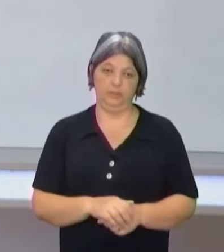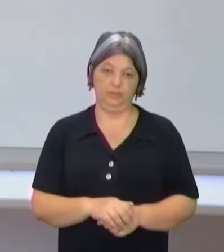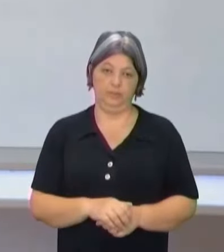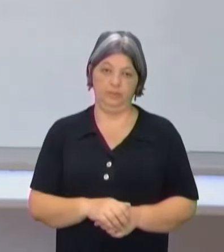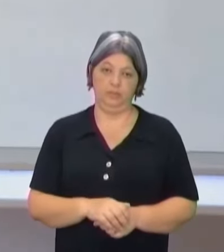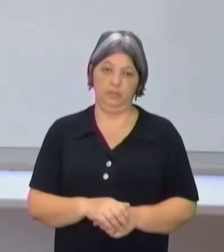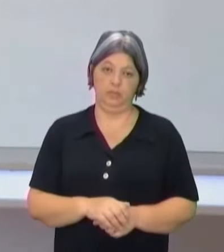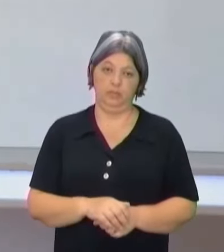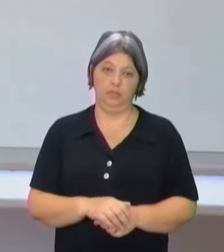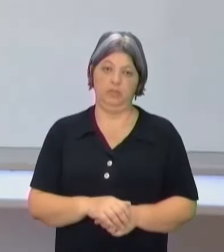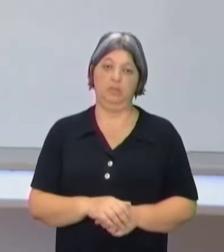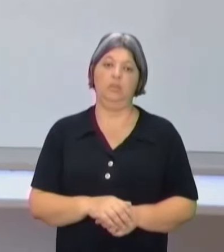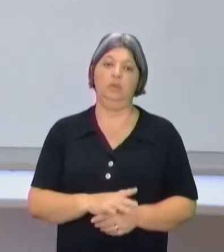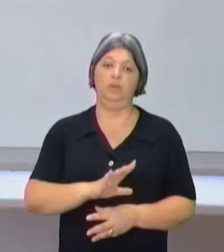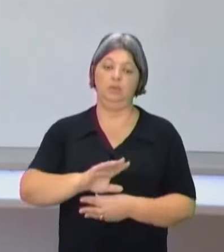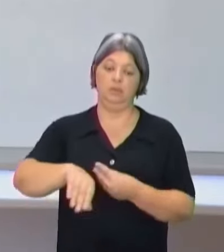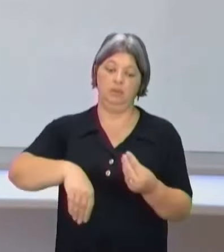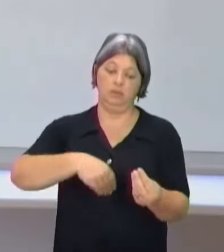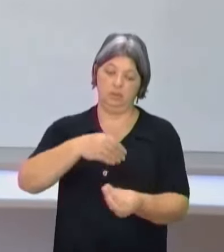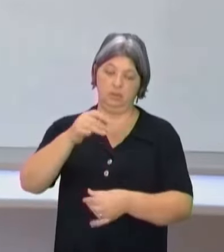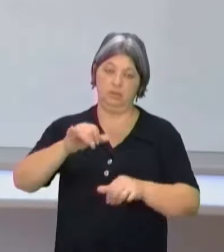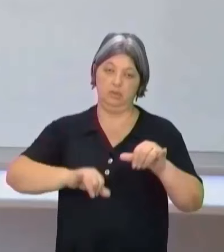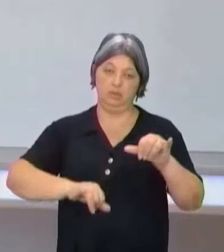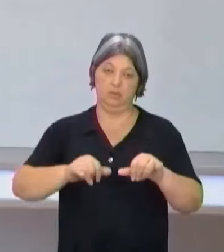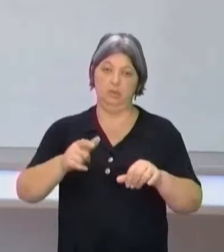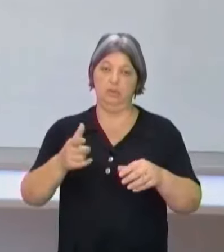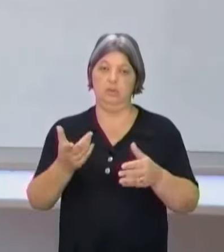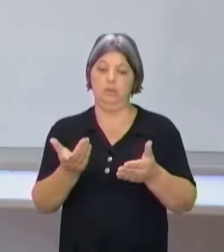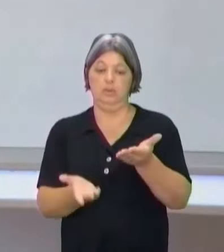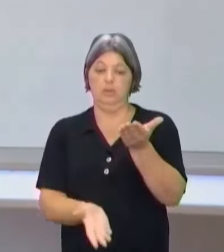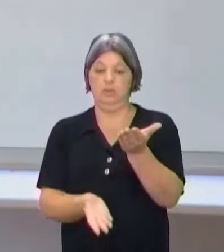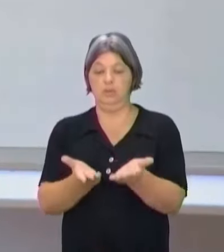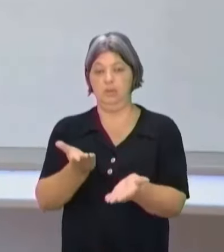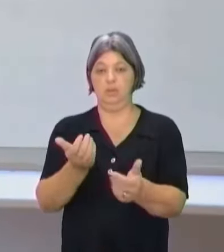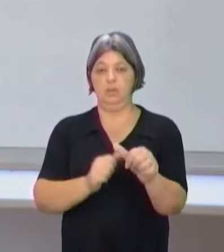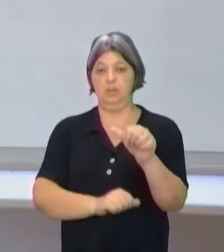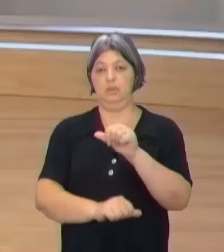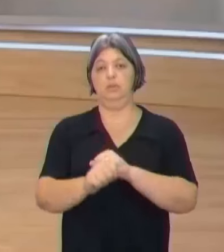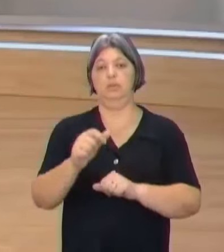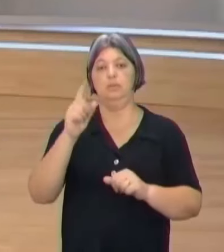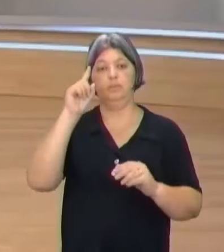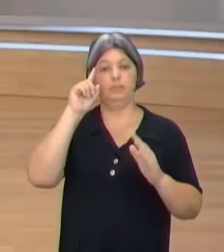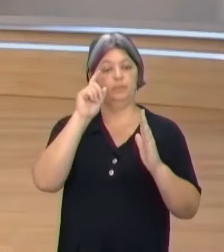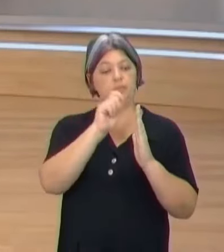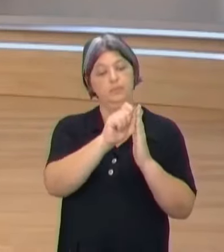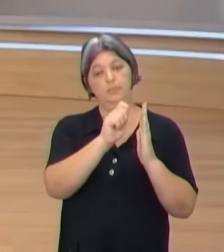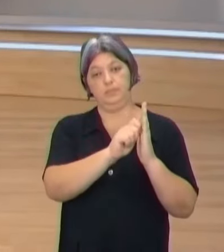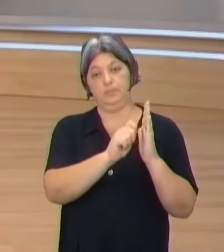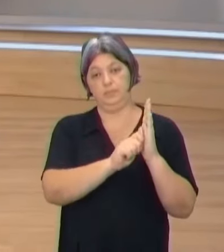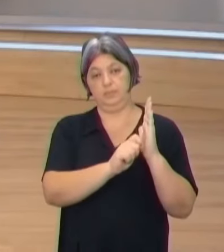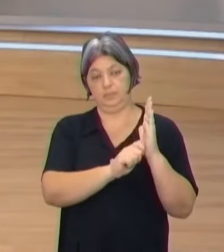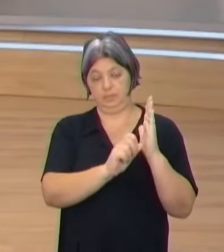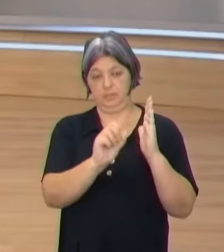reação ela sofreu uma perturbação no seu equilíbrio. Então, isso daí é para anotar aí no seu diário de bordo,